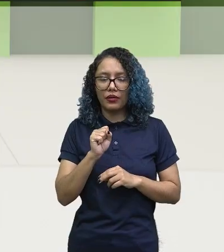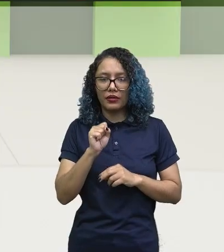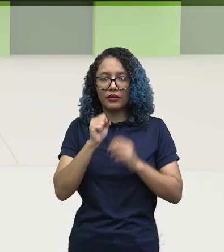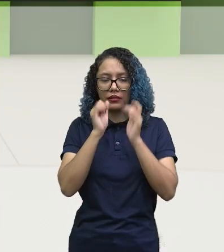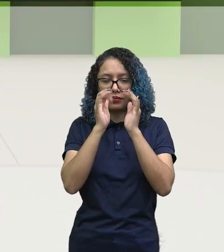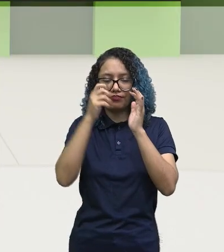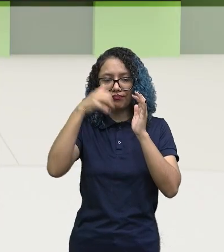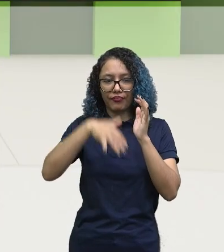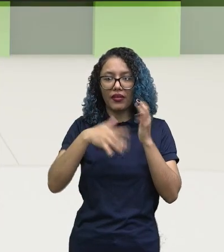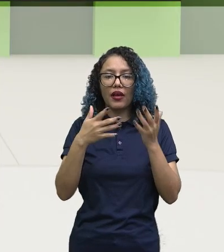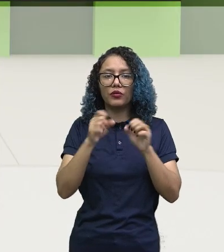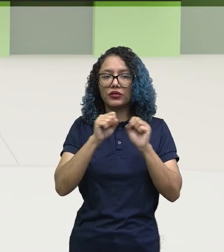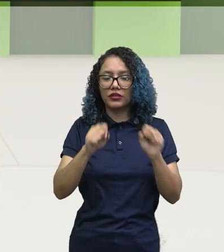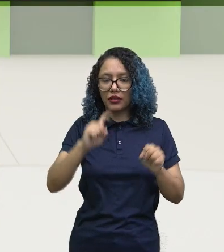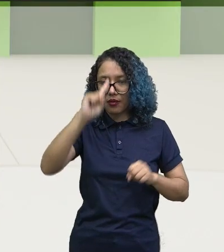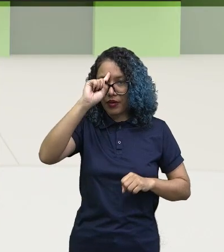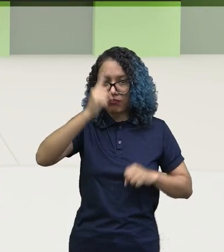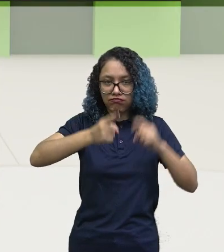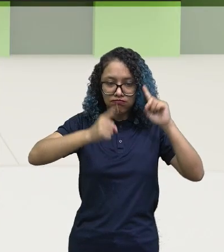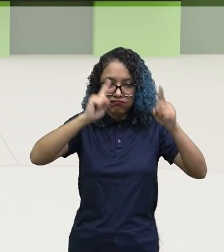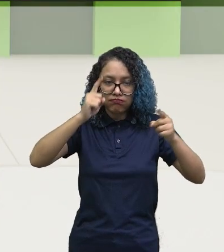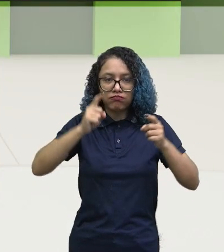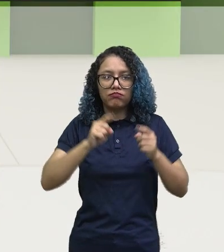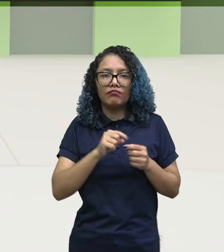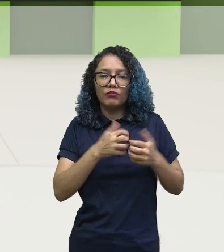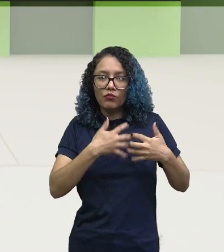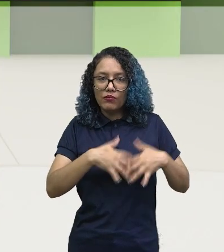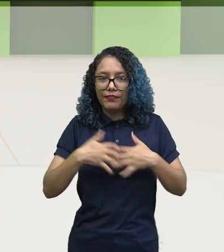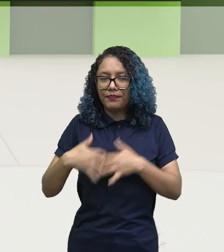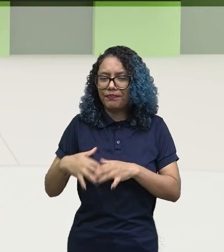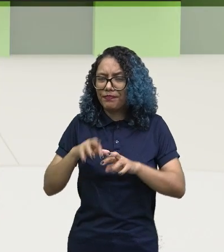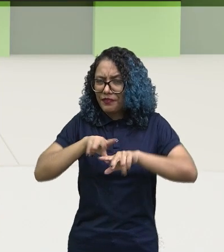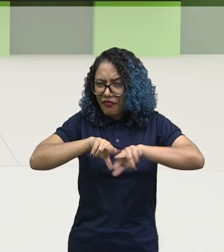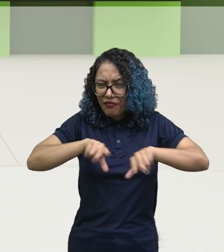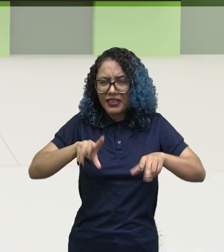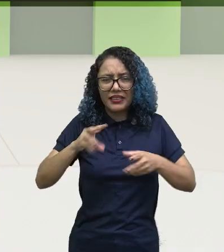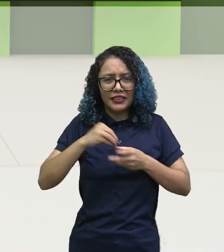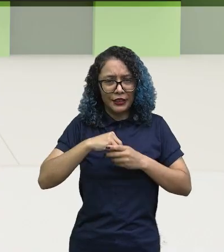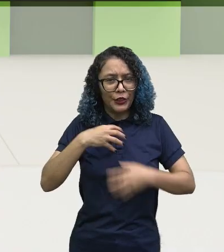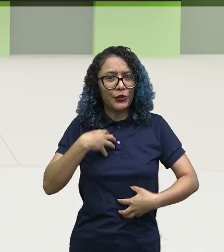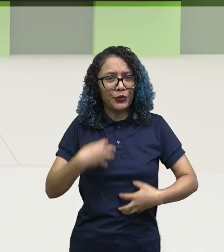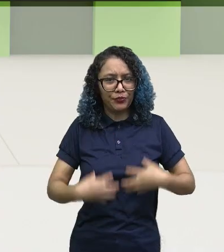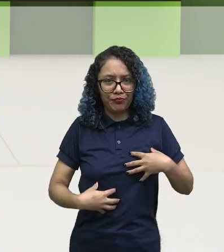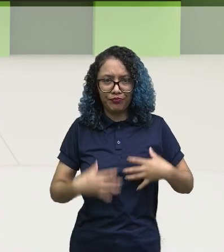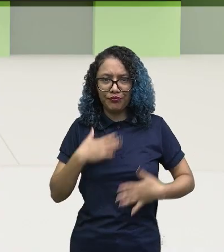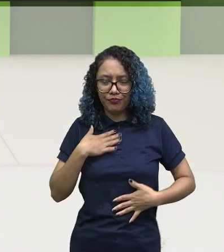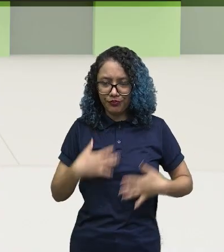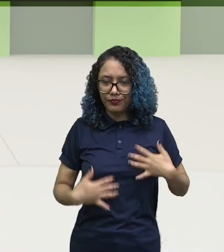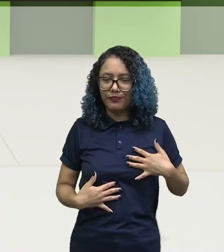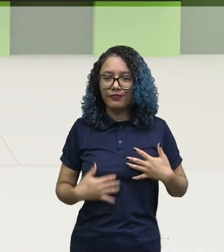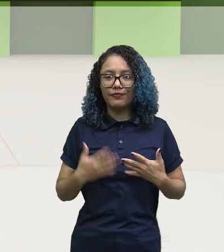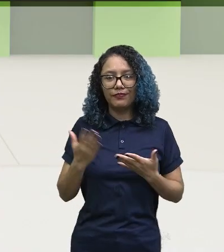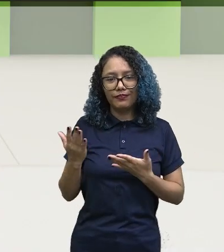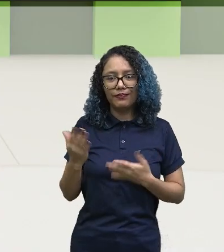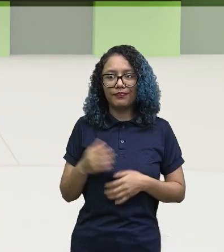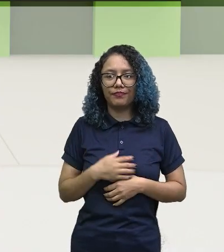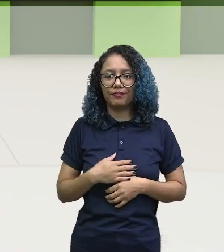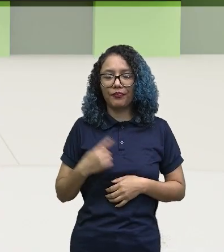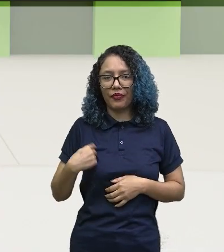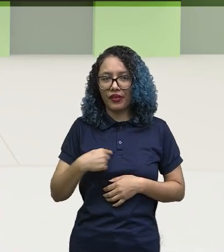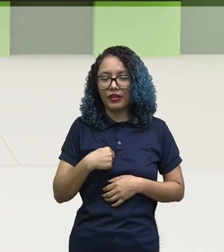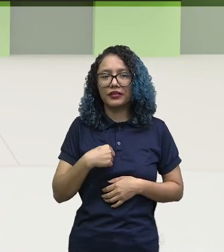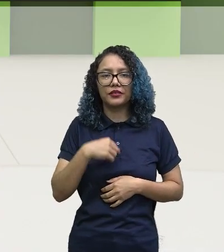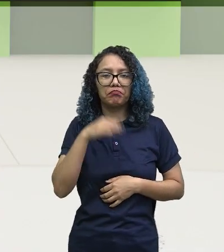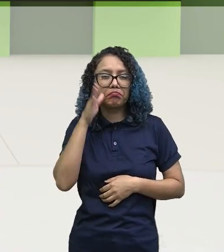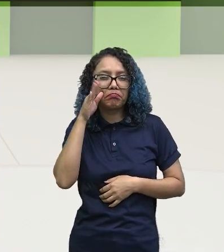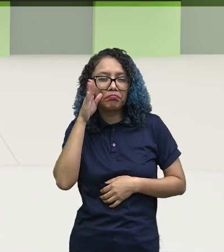que vai comandar ali diversas funções do nosso organismo, tá bom? Então, aqui é para a gente observar com mais detalhes,